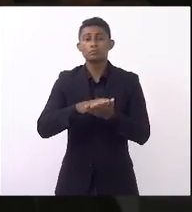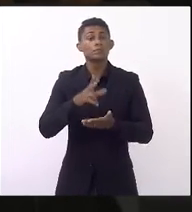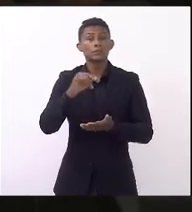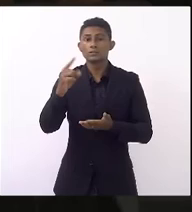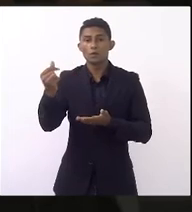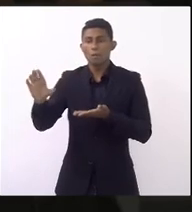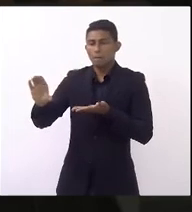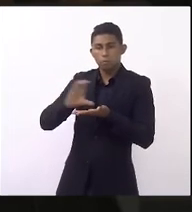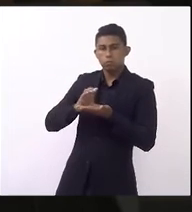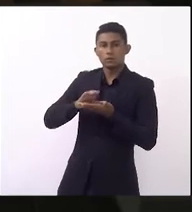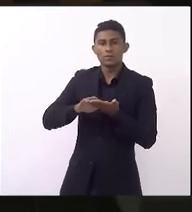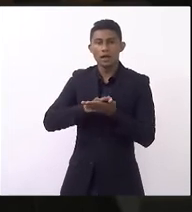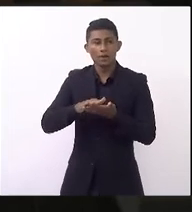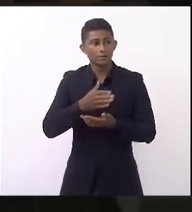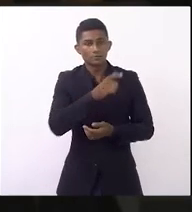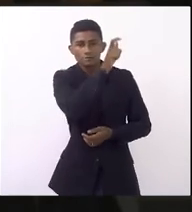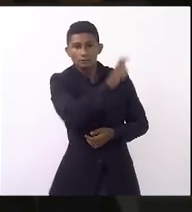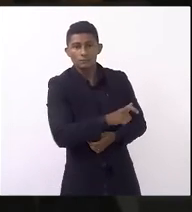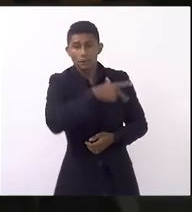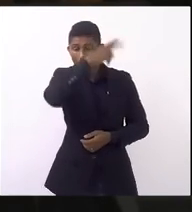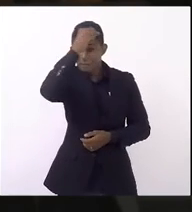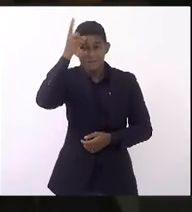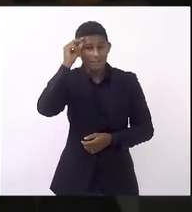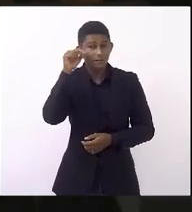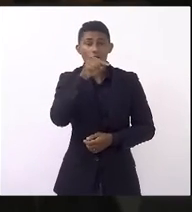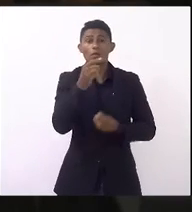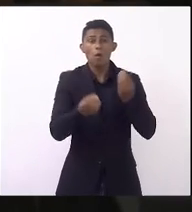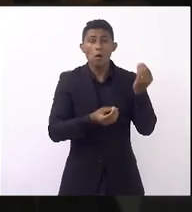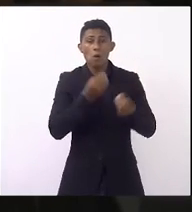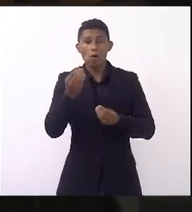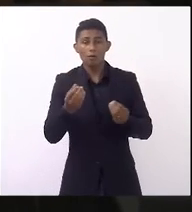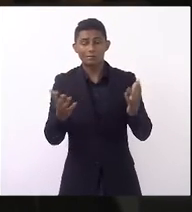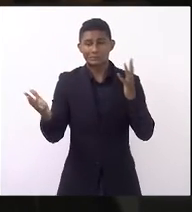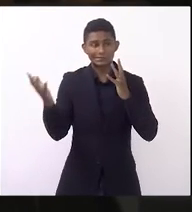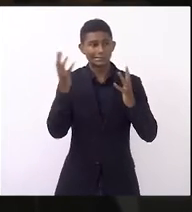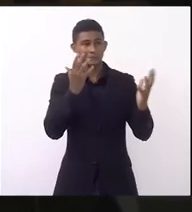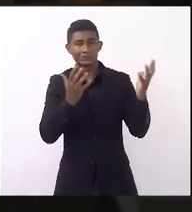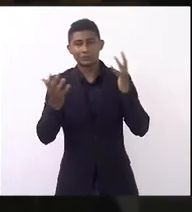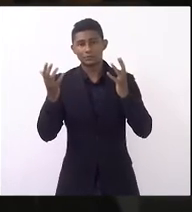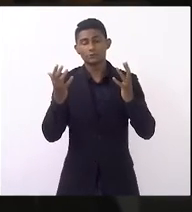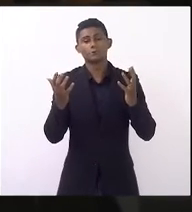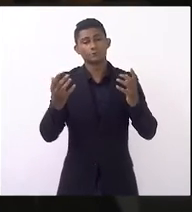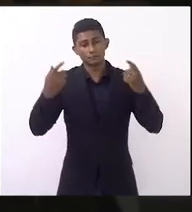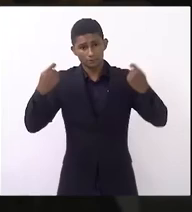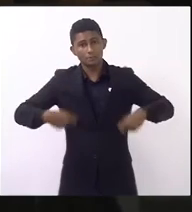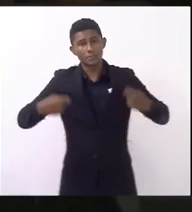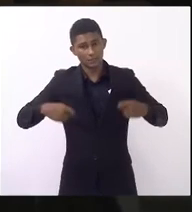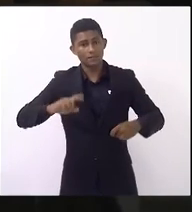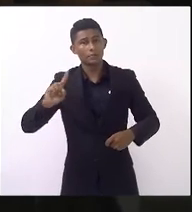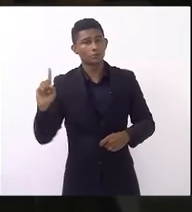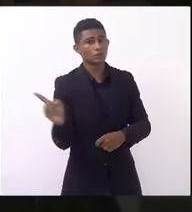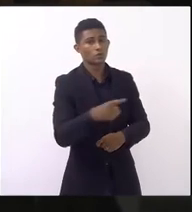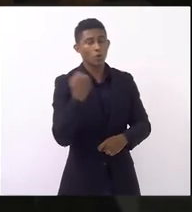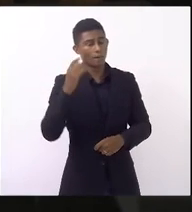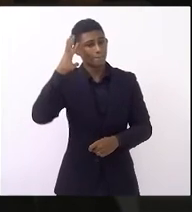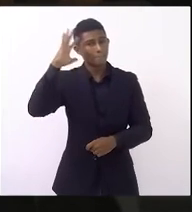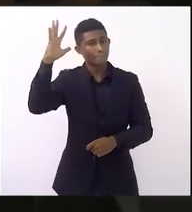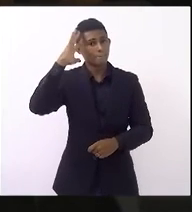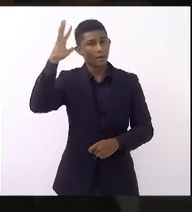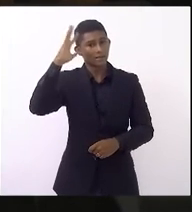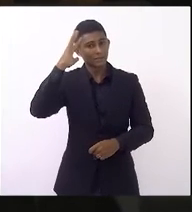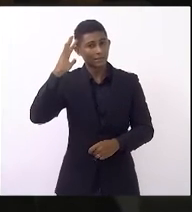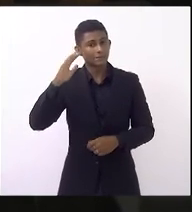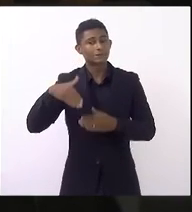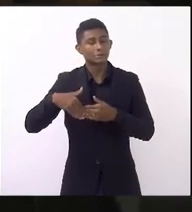prefeito enfrenta a emergência? Então, a gente tem que pensar daqui para frente, já que